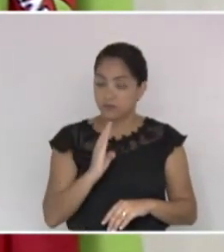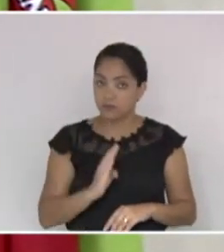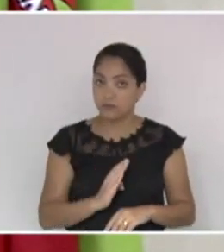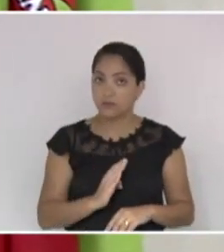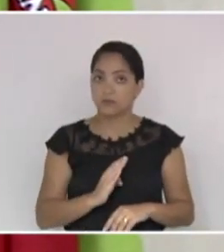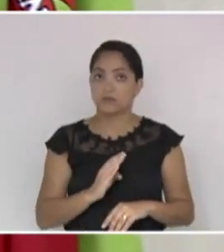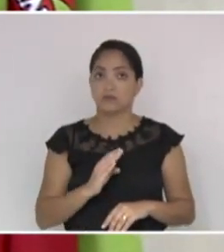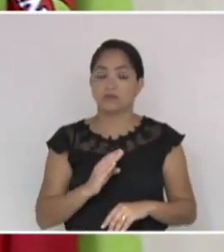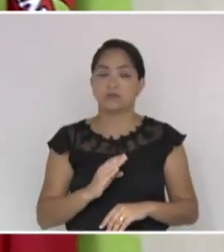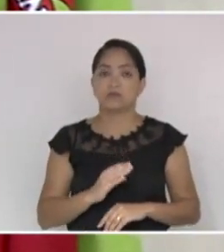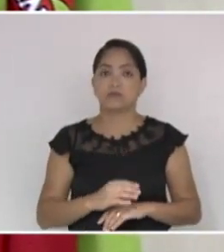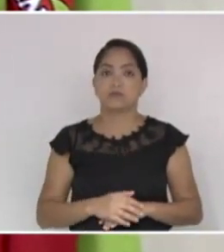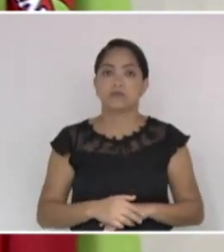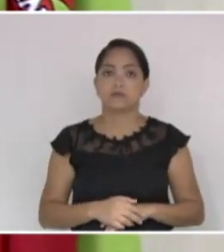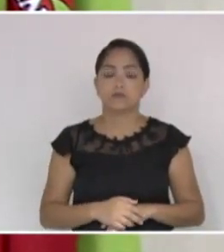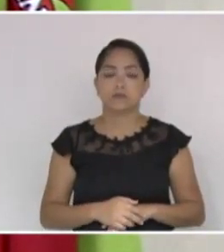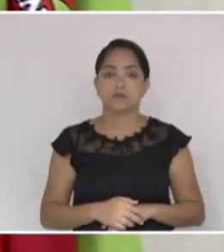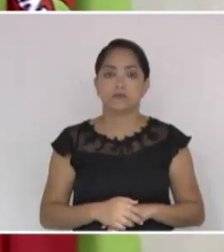injustificado,